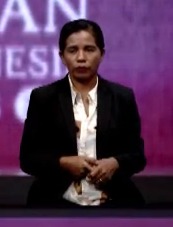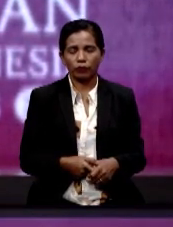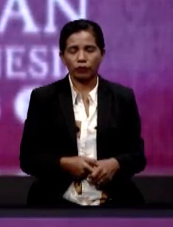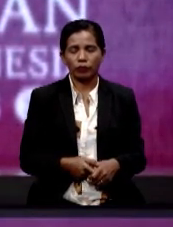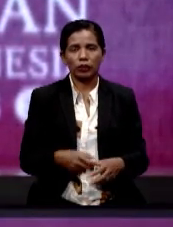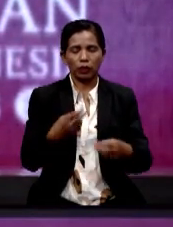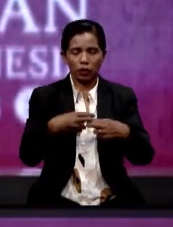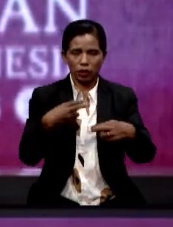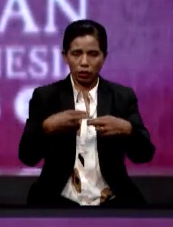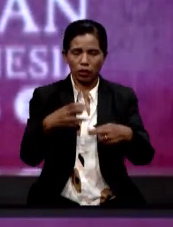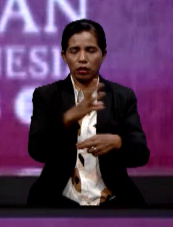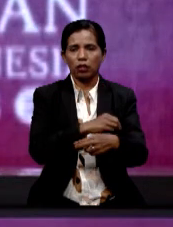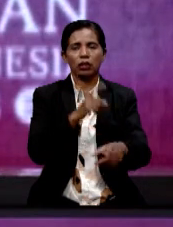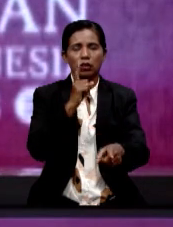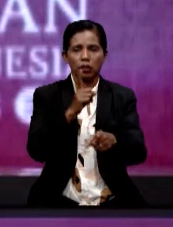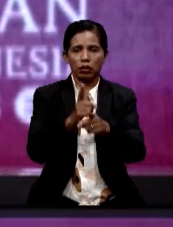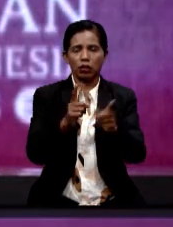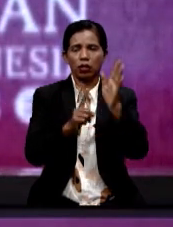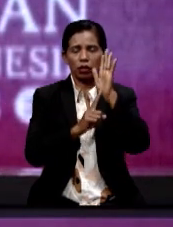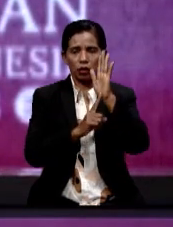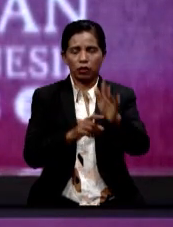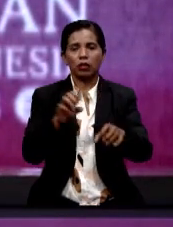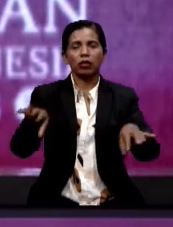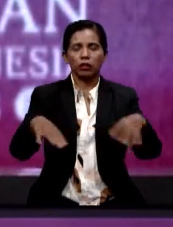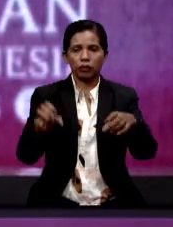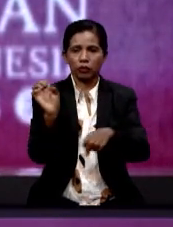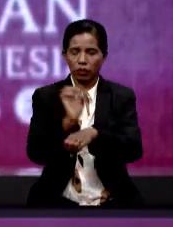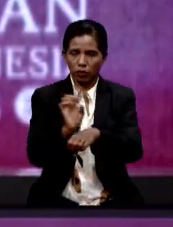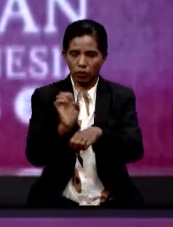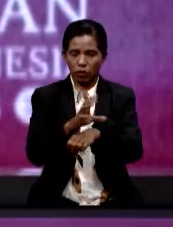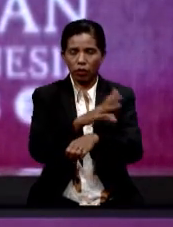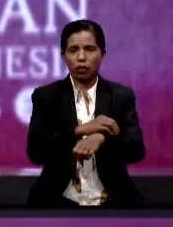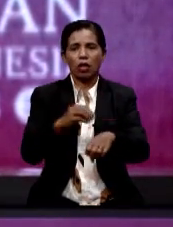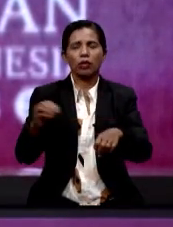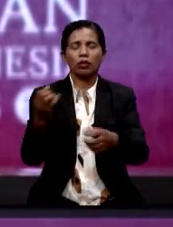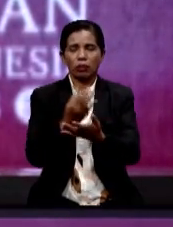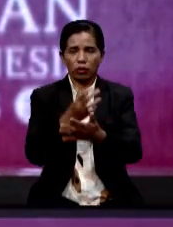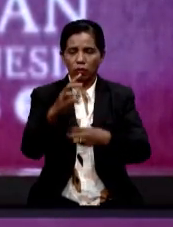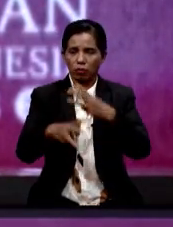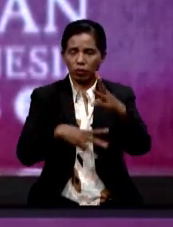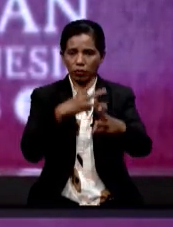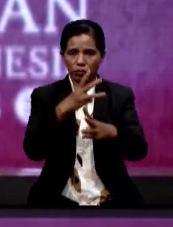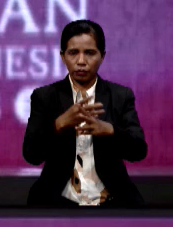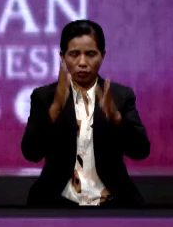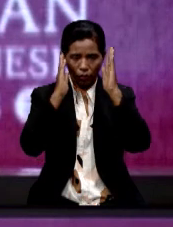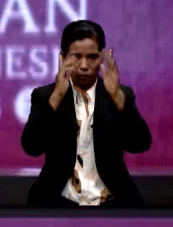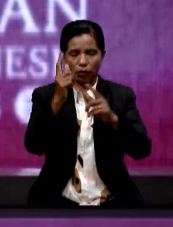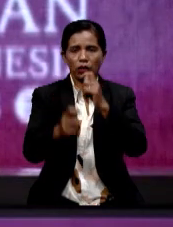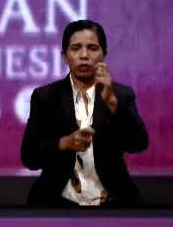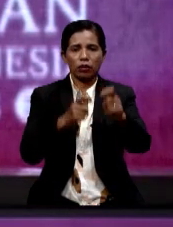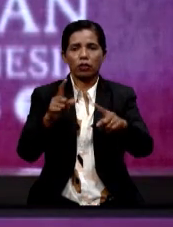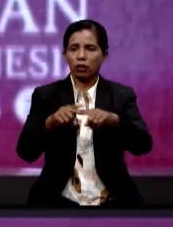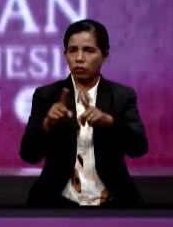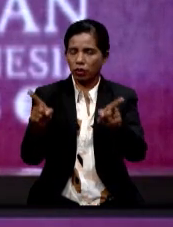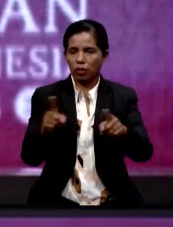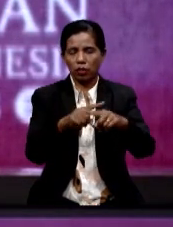risco de fragmentação real, fratura bot e o sistema econômico no financeiro mundial, ou estratégica e a tecnologia nebe diferente,